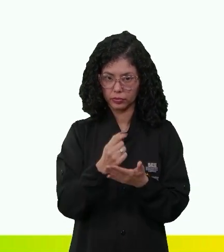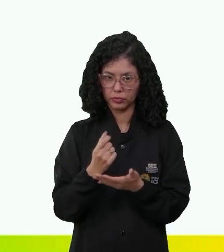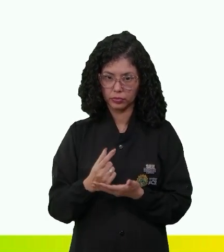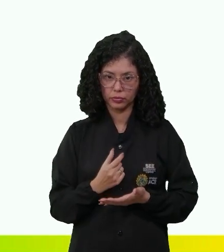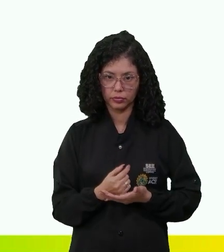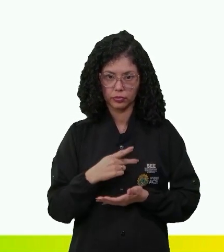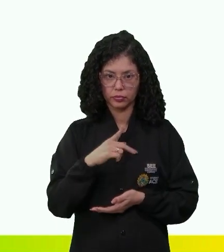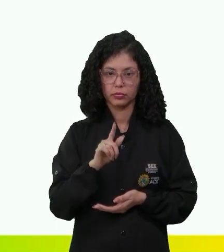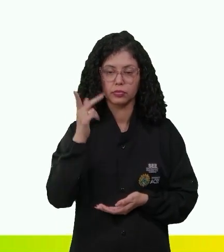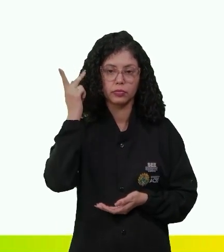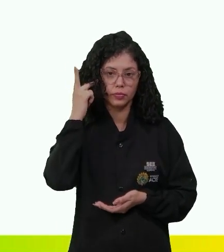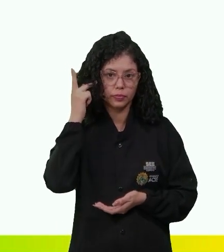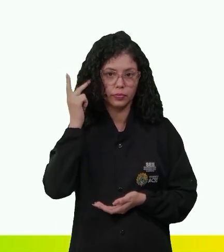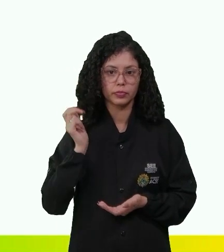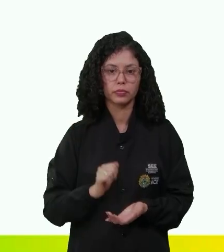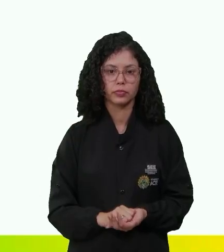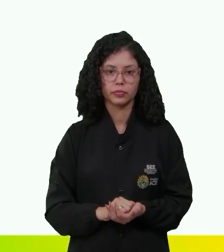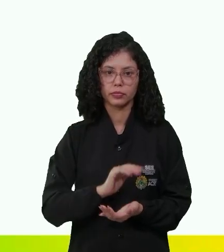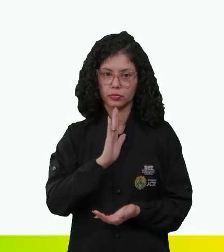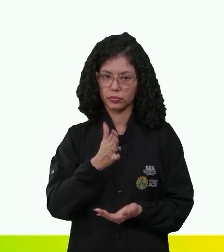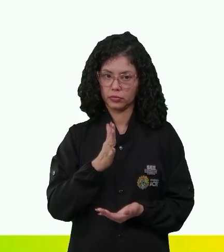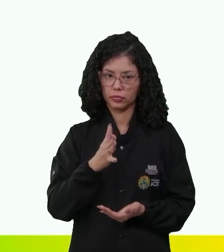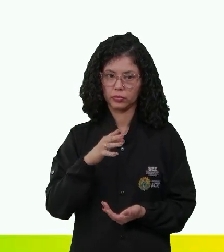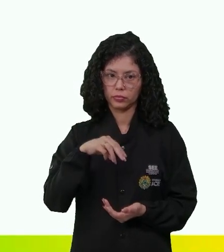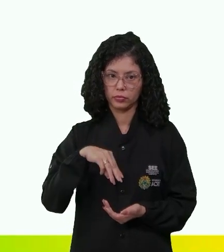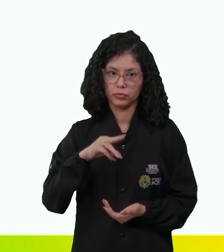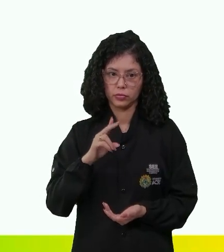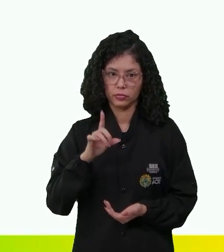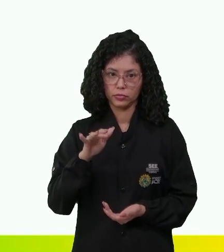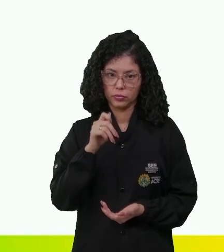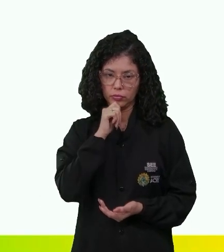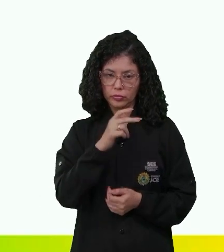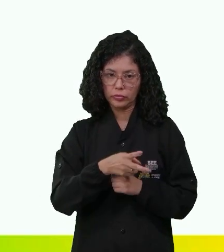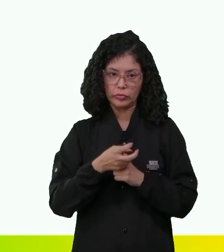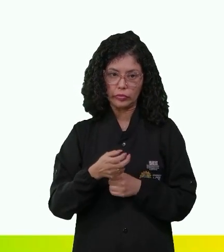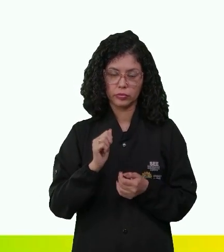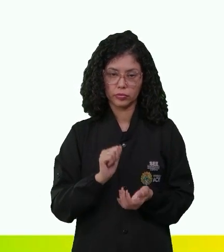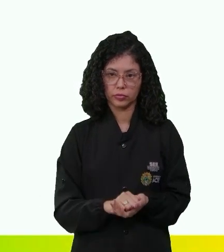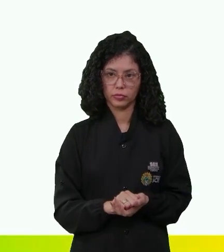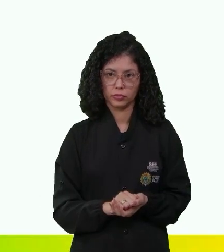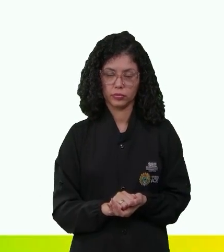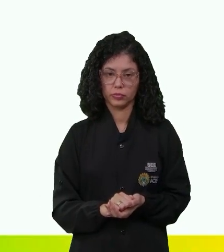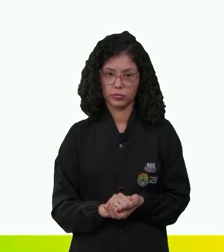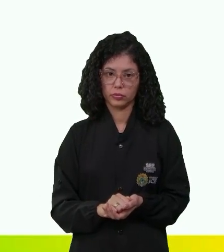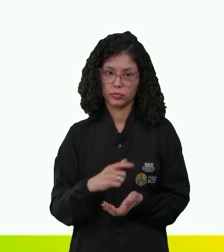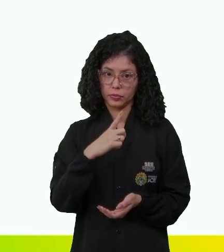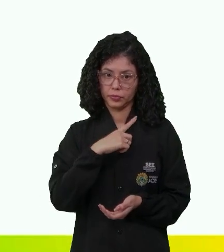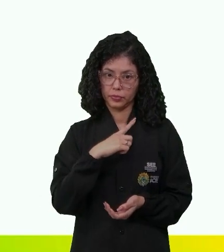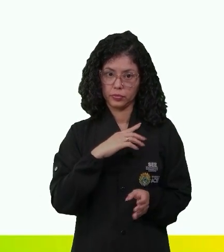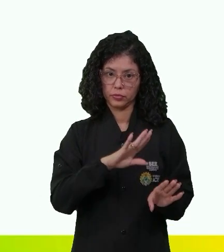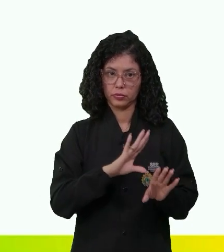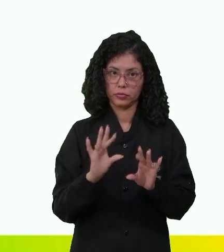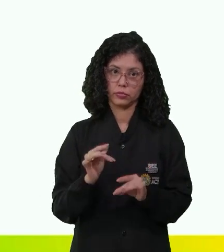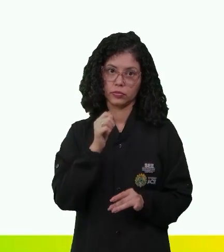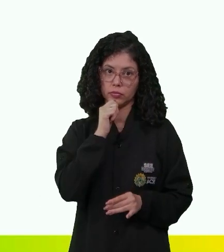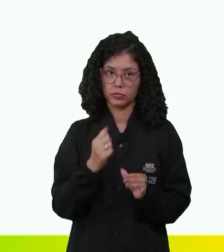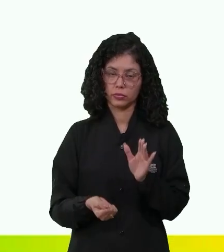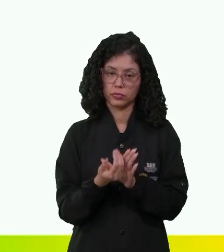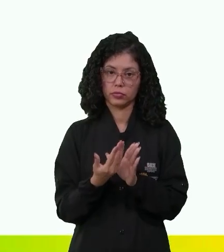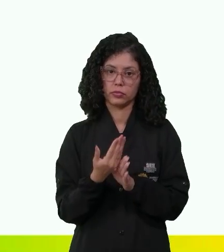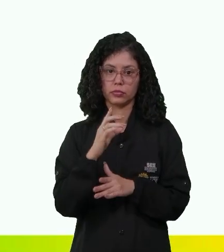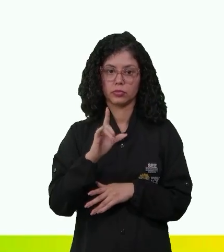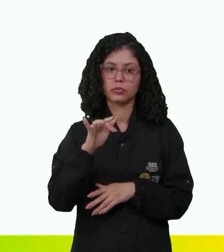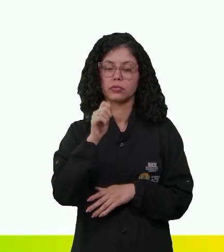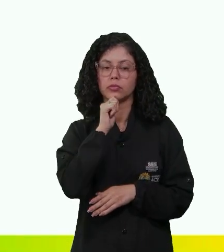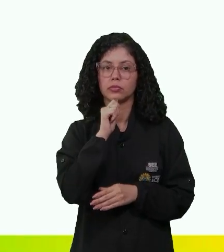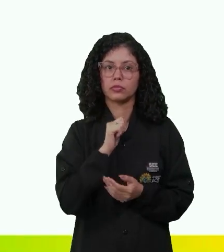por paulistas. Já as monções eram expedições de abastecimento de colonos no